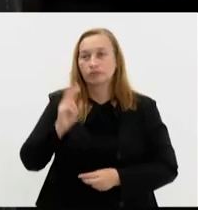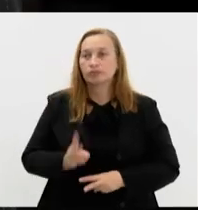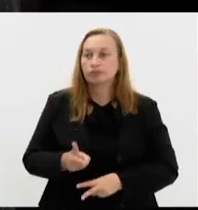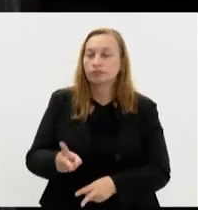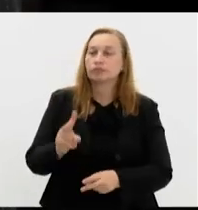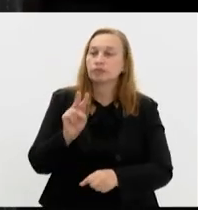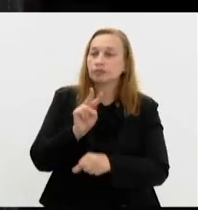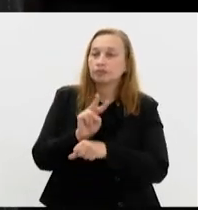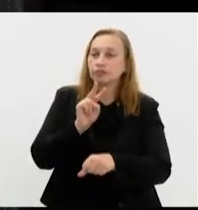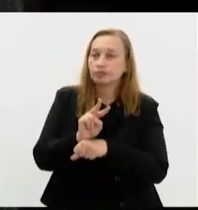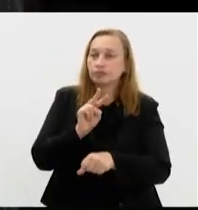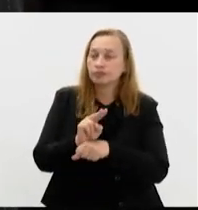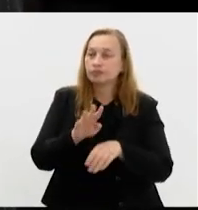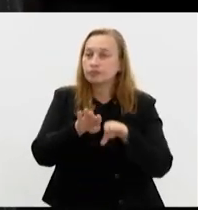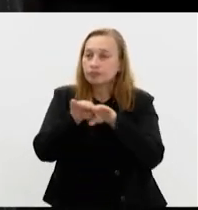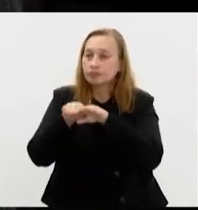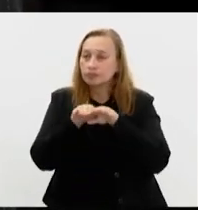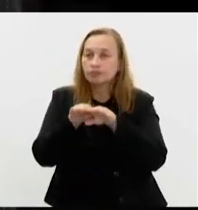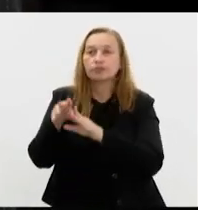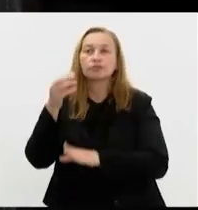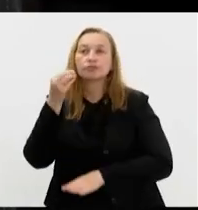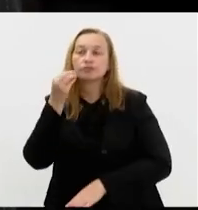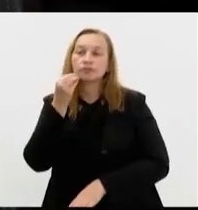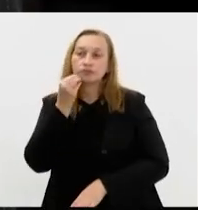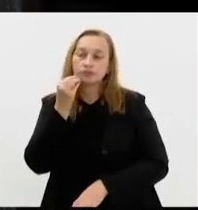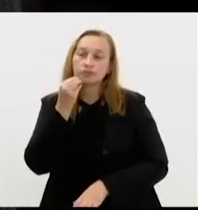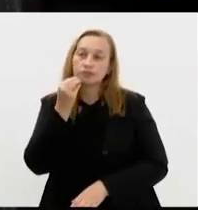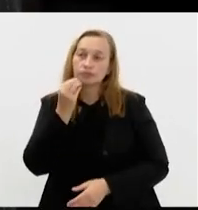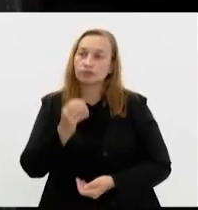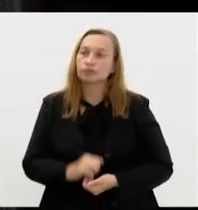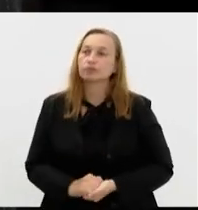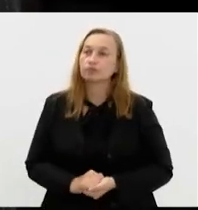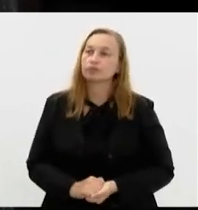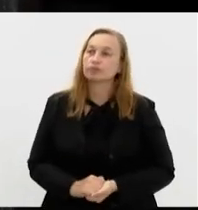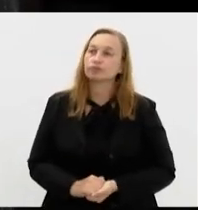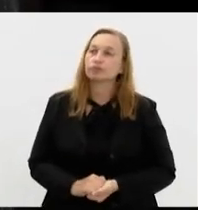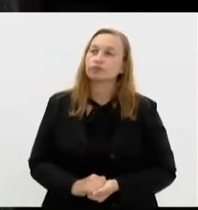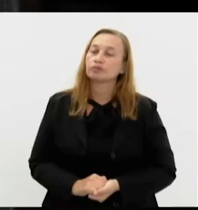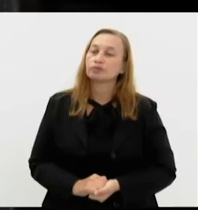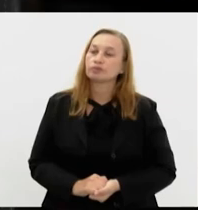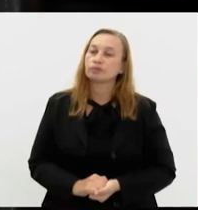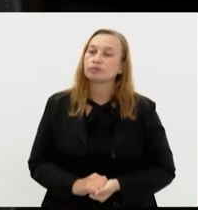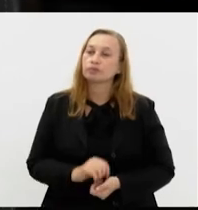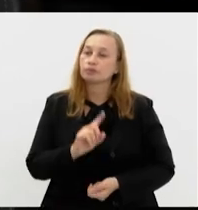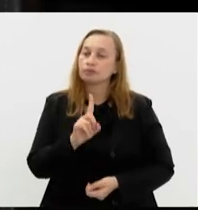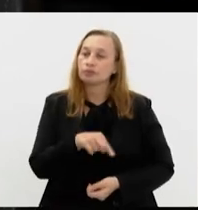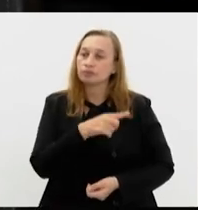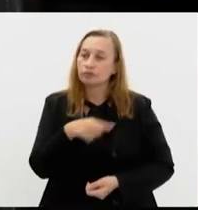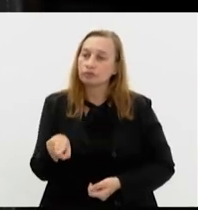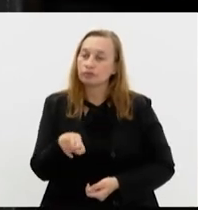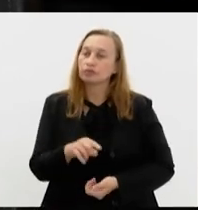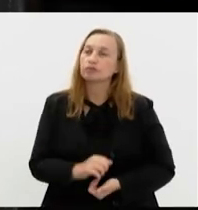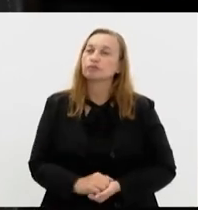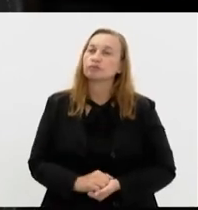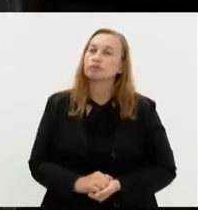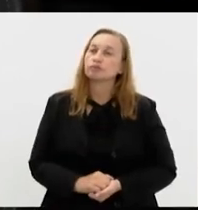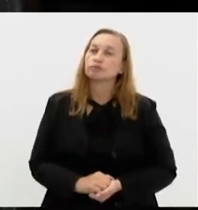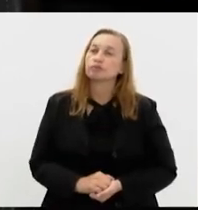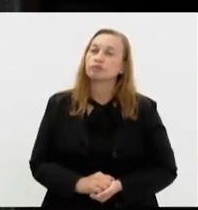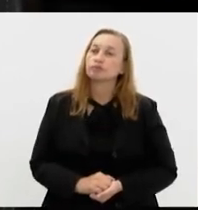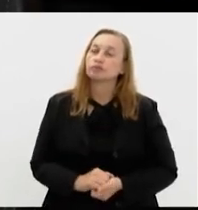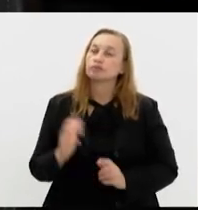proteger a igualdade de oportunidades e restringir vedar limitar eventual